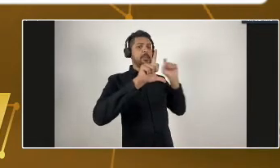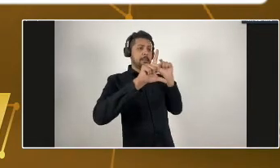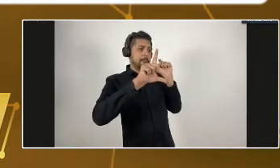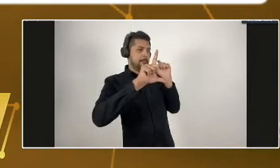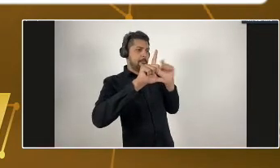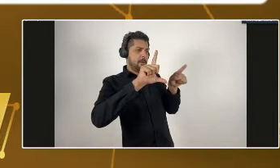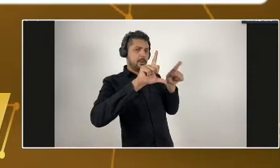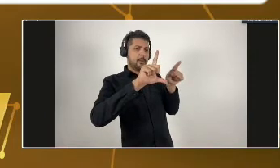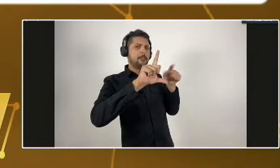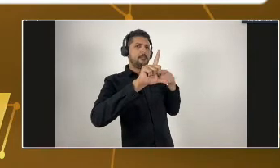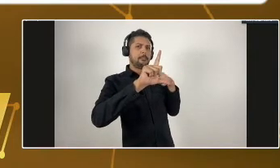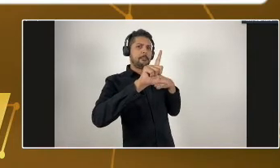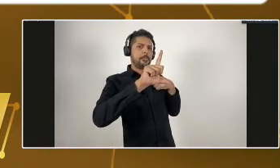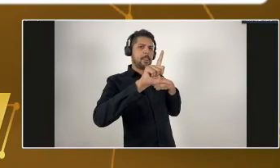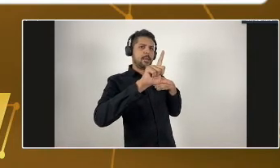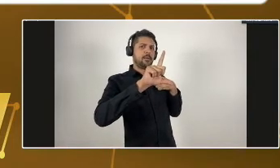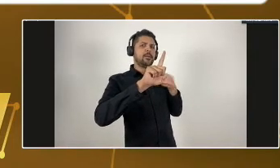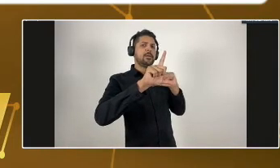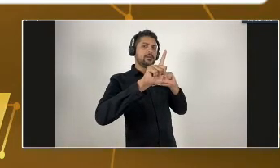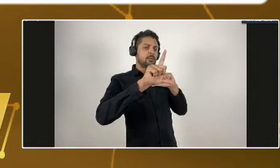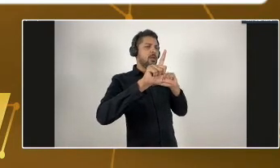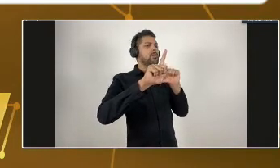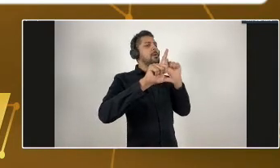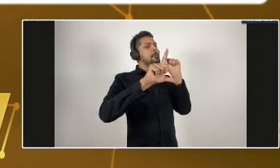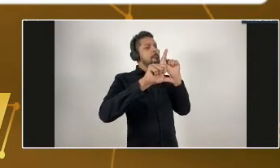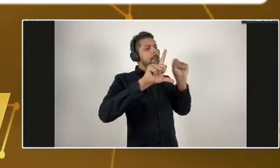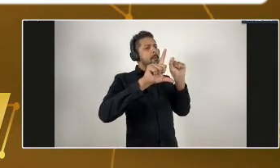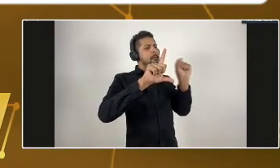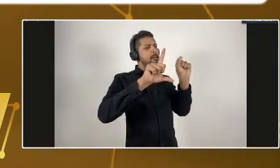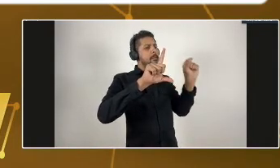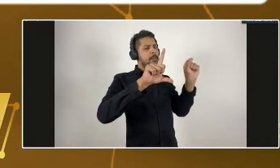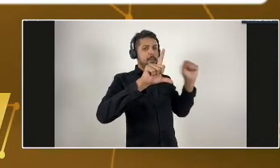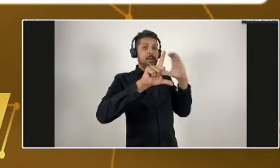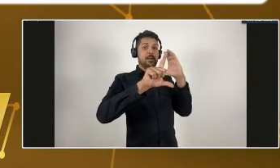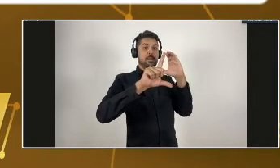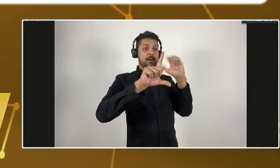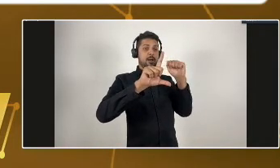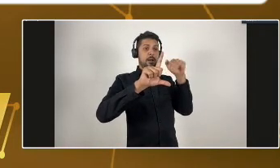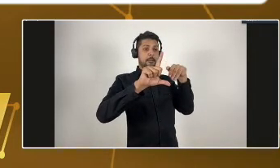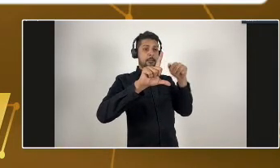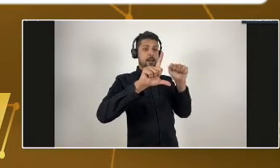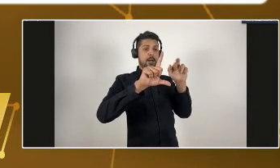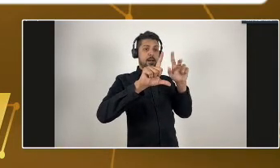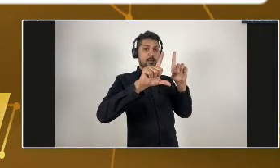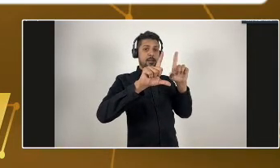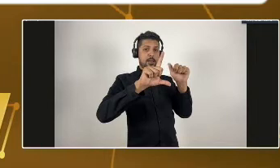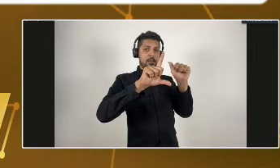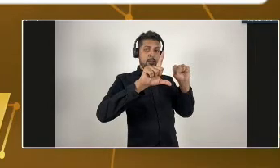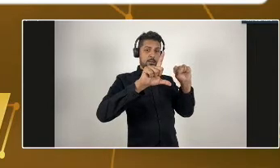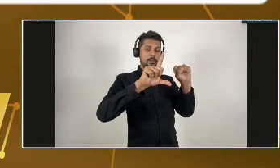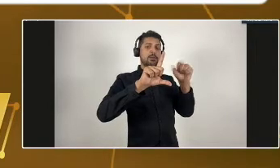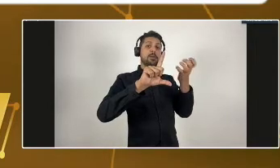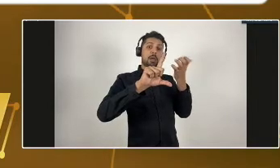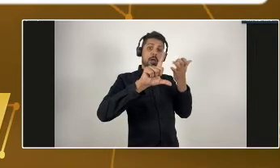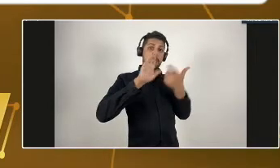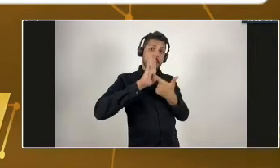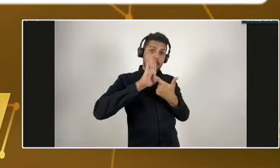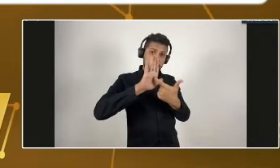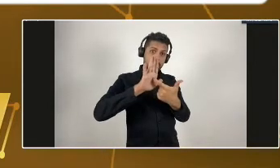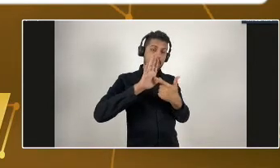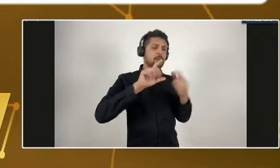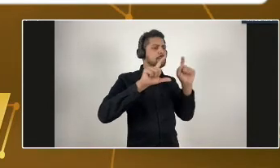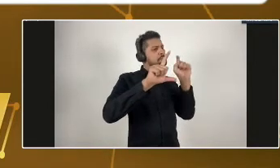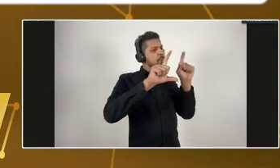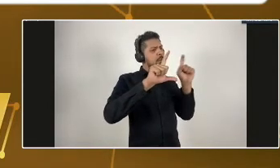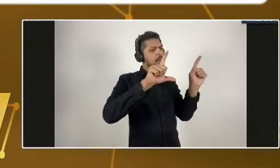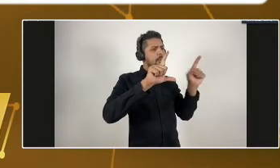mostrar, habilito as camadas e desabilito as camadas que eu quero mostrar também, e consigo fazer uma